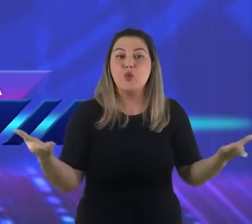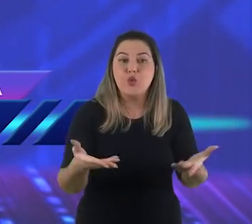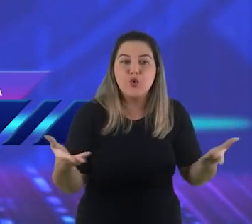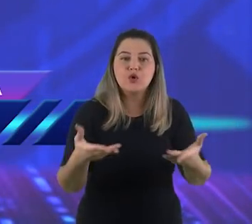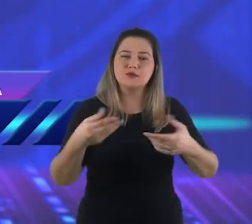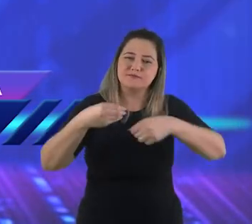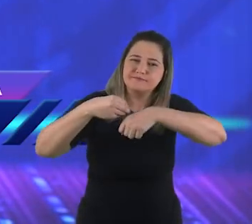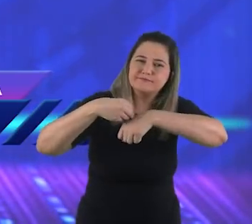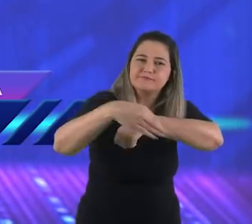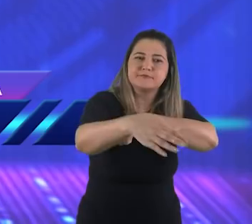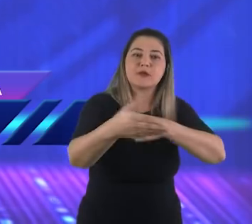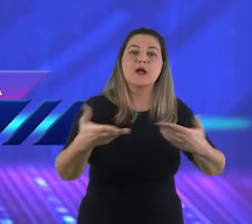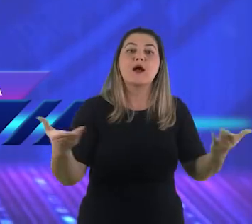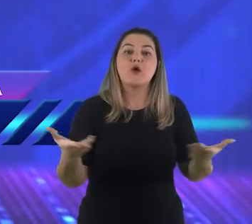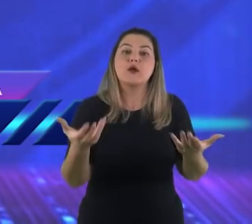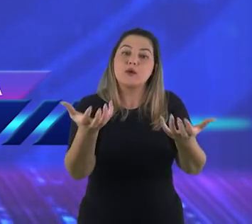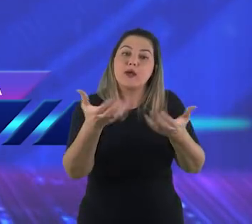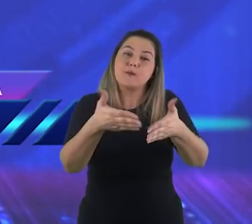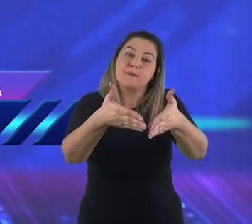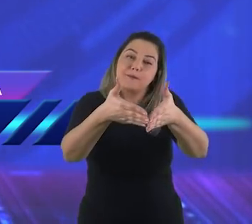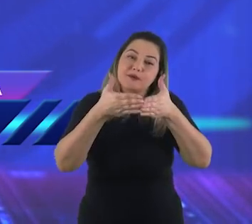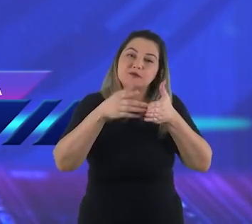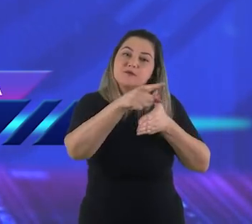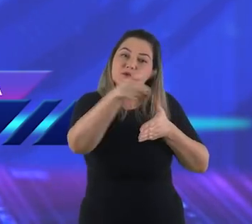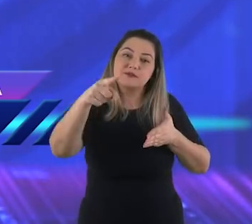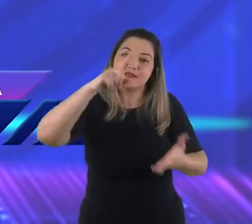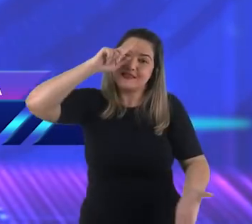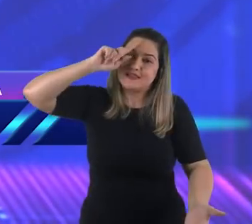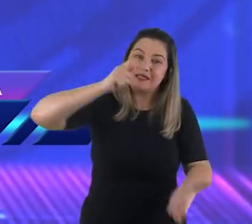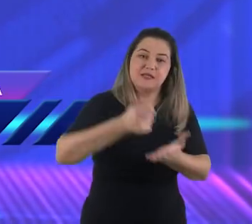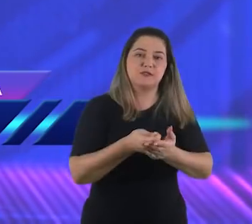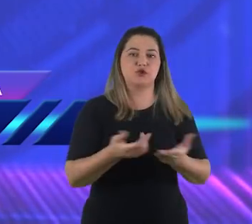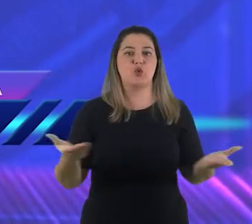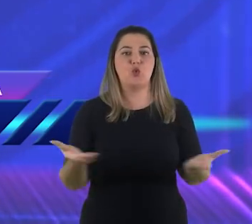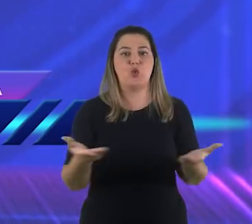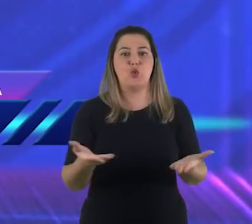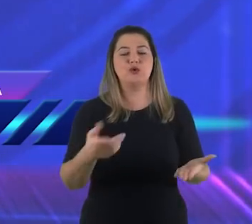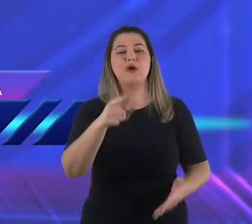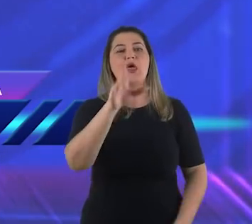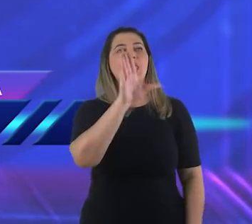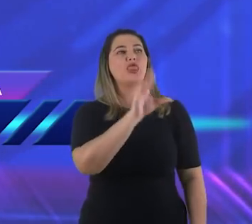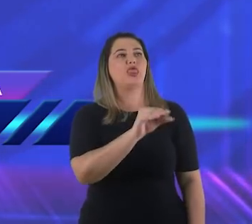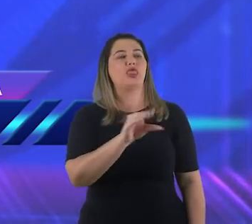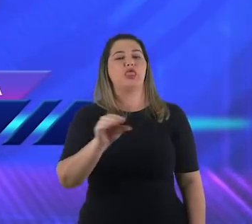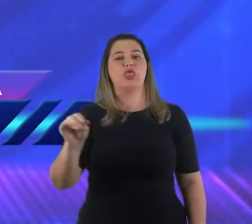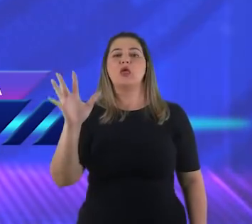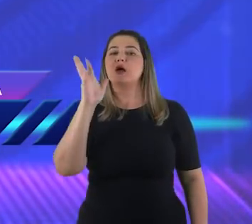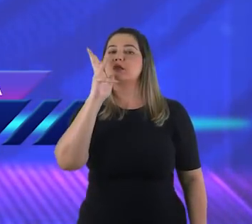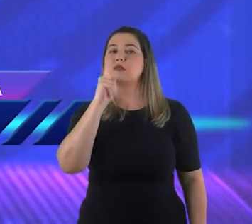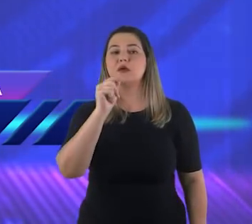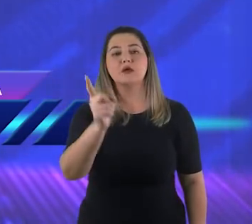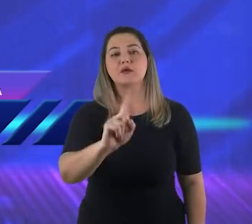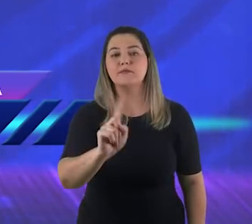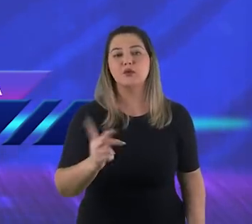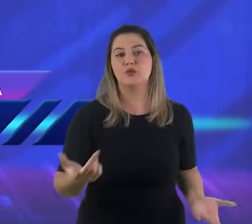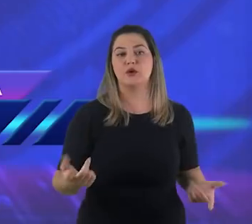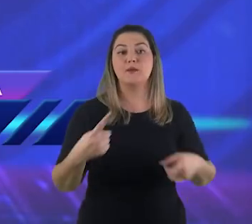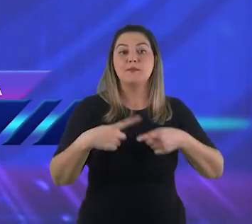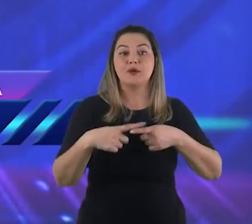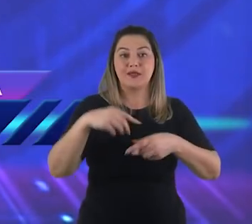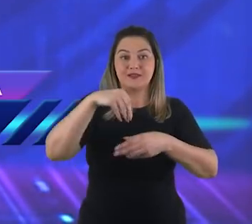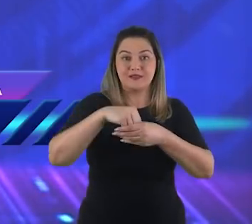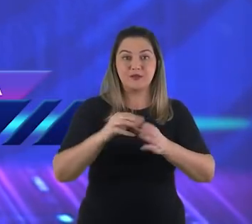chegando a você é para uma decisão agora. Não se demore mais, porque tudo que está na Bíblia já